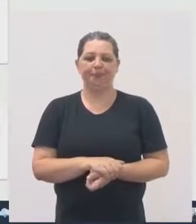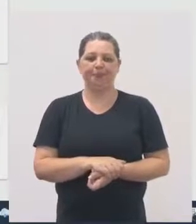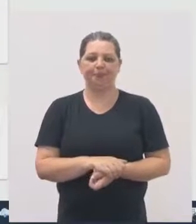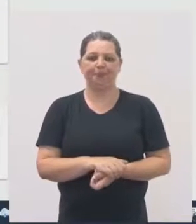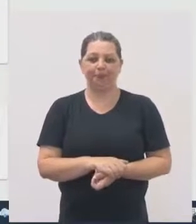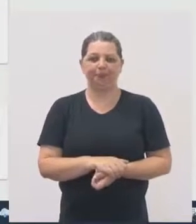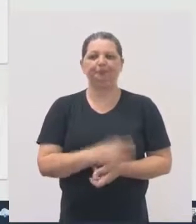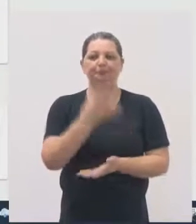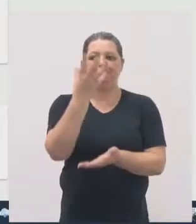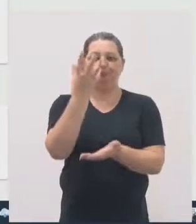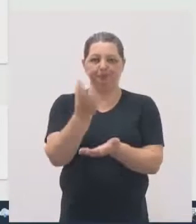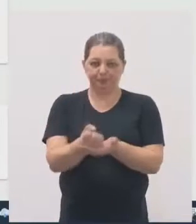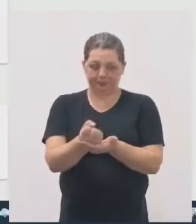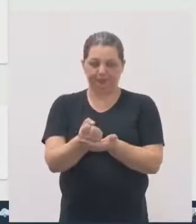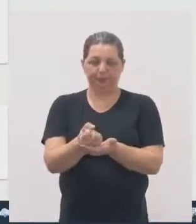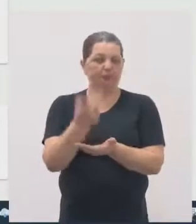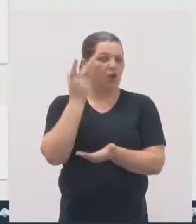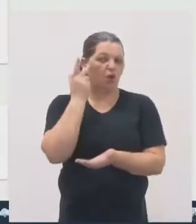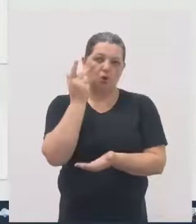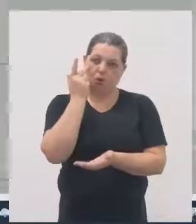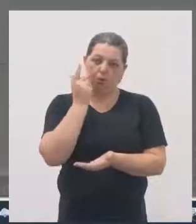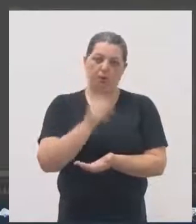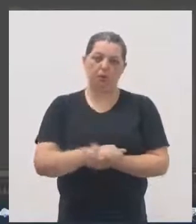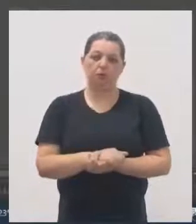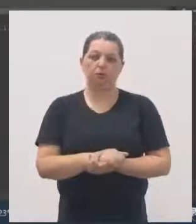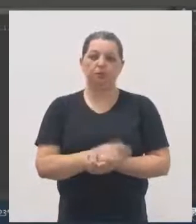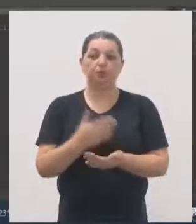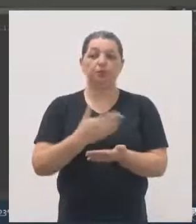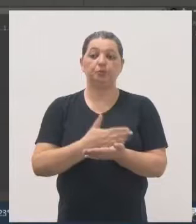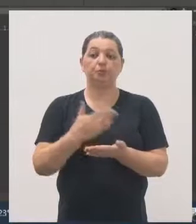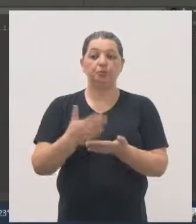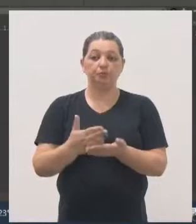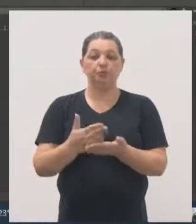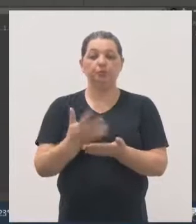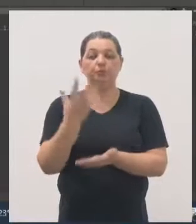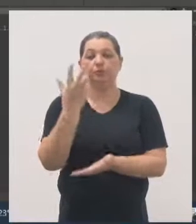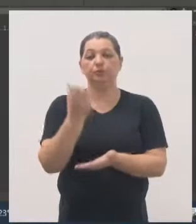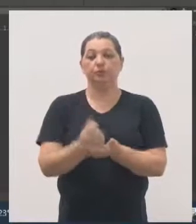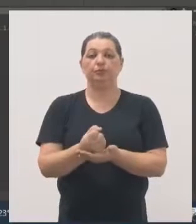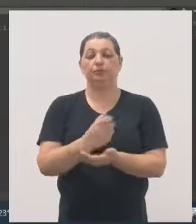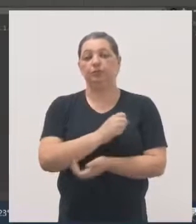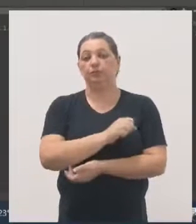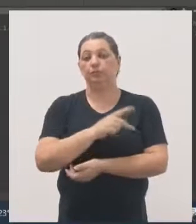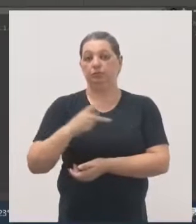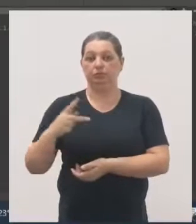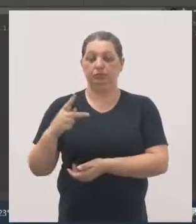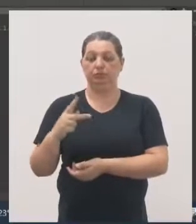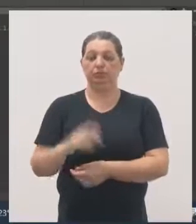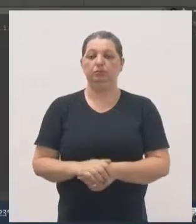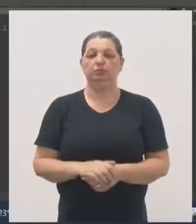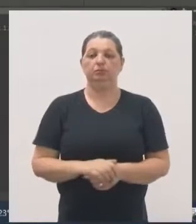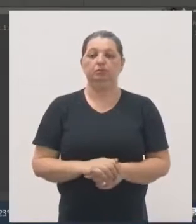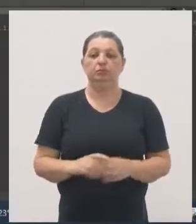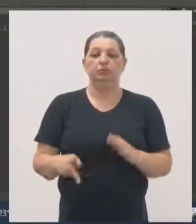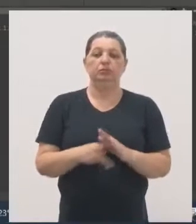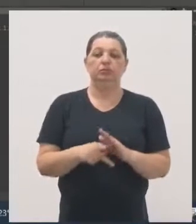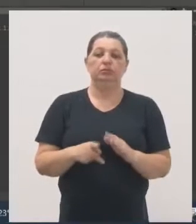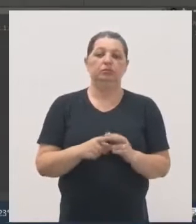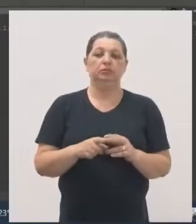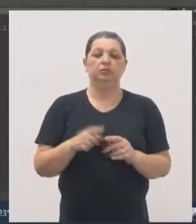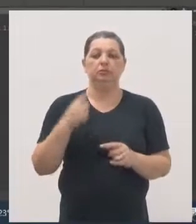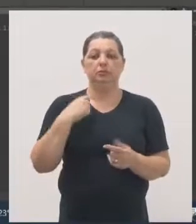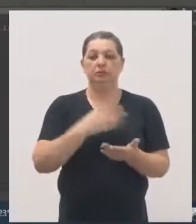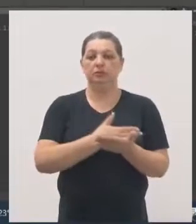Então fez o download normal. Fez o download normal, vai começar a carregar o aplicativo. E aqui estamos, pessoal. Essa aqui é a